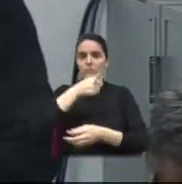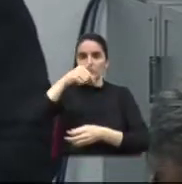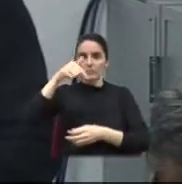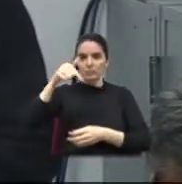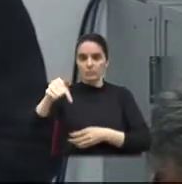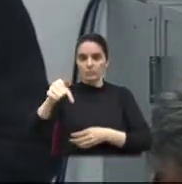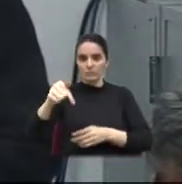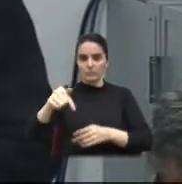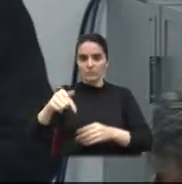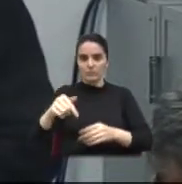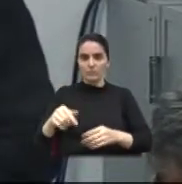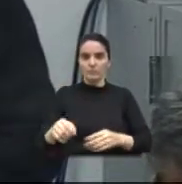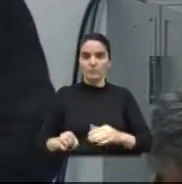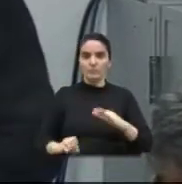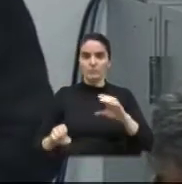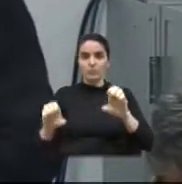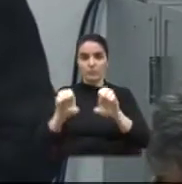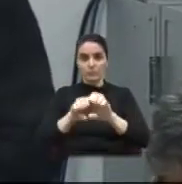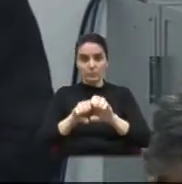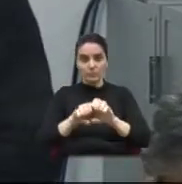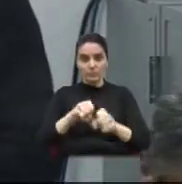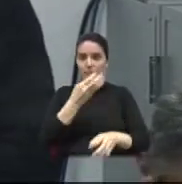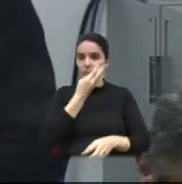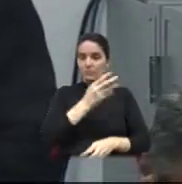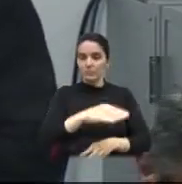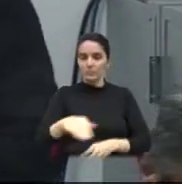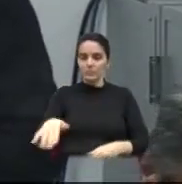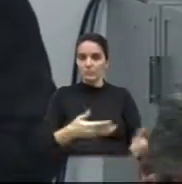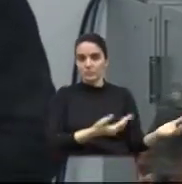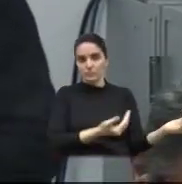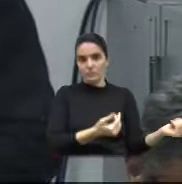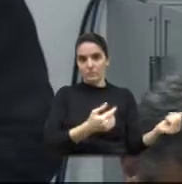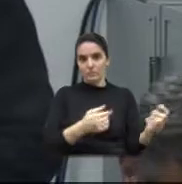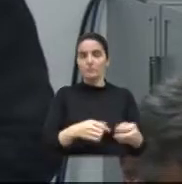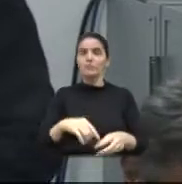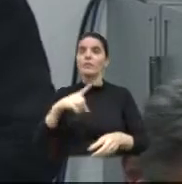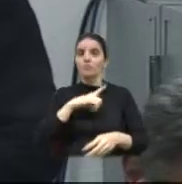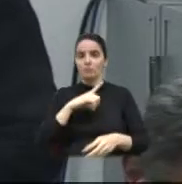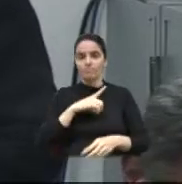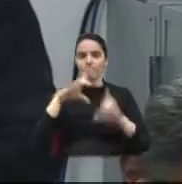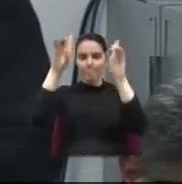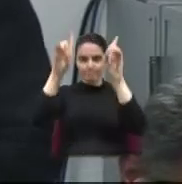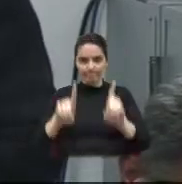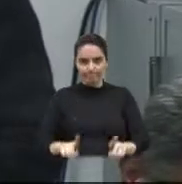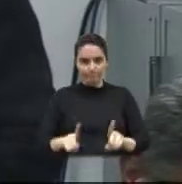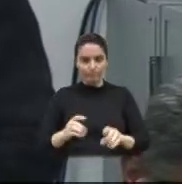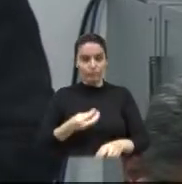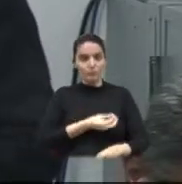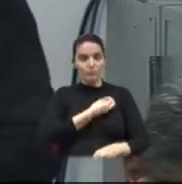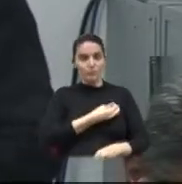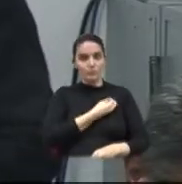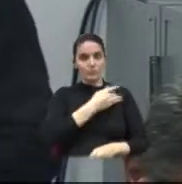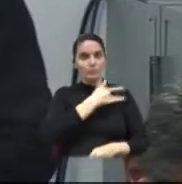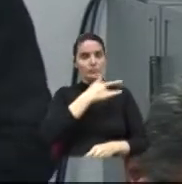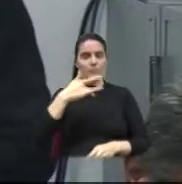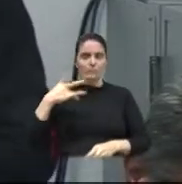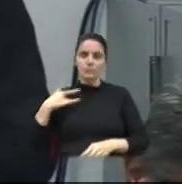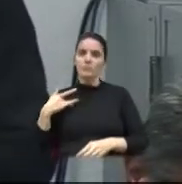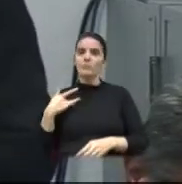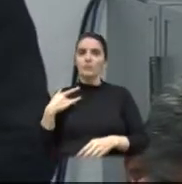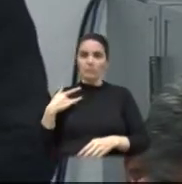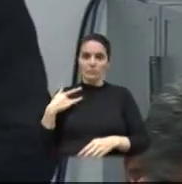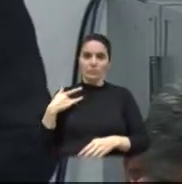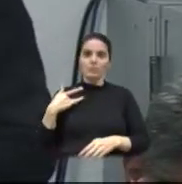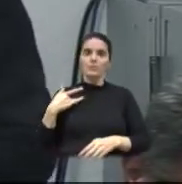Estatuto da Criança e do Adolescente, a criança e o adolescente tem direito à proteção à vida, à saúde mediante efetivação